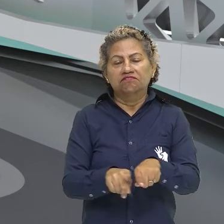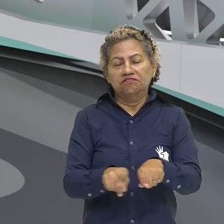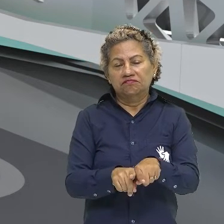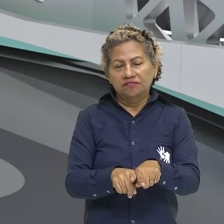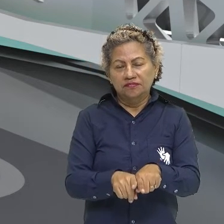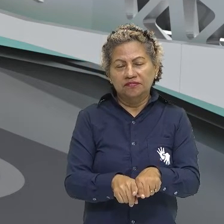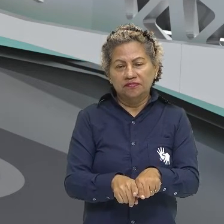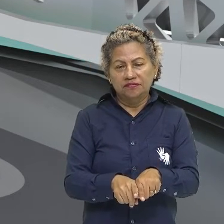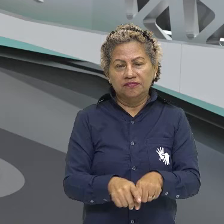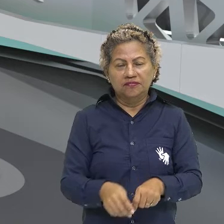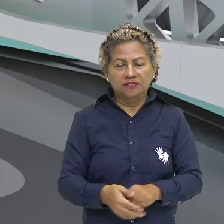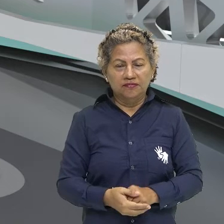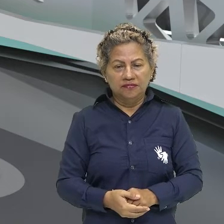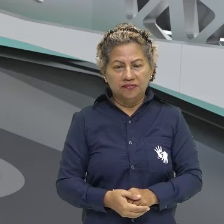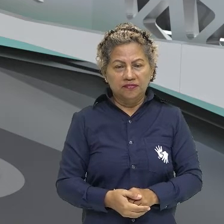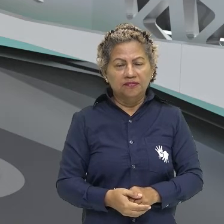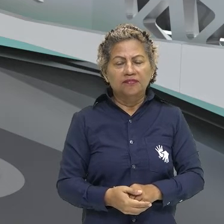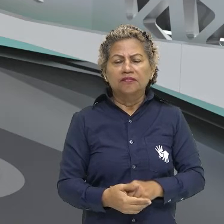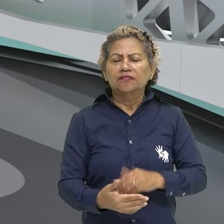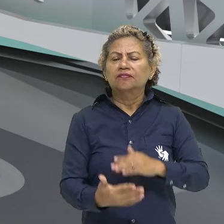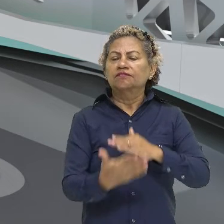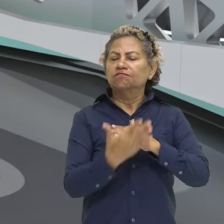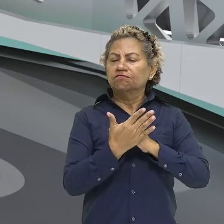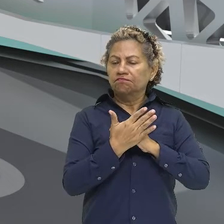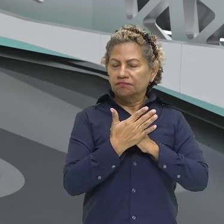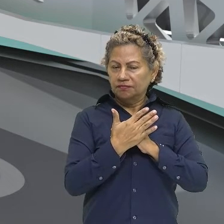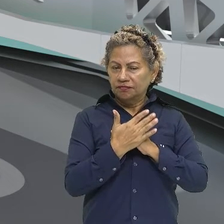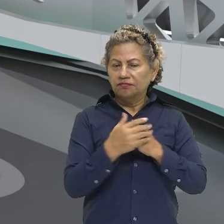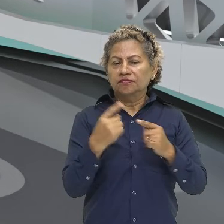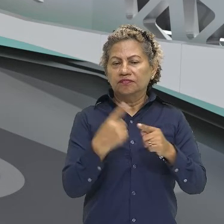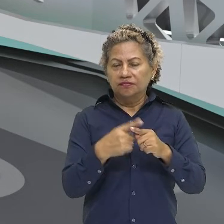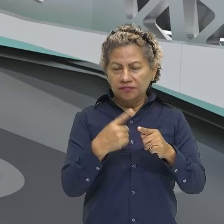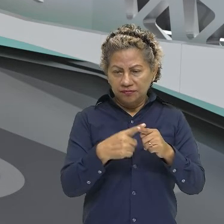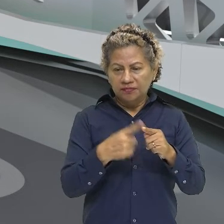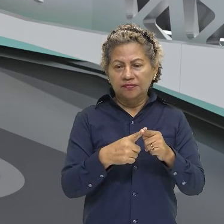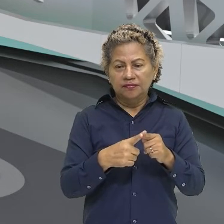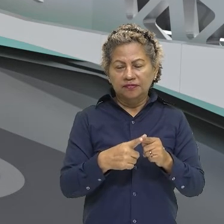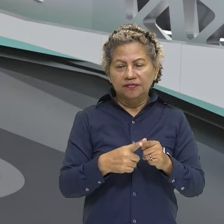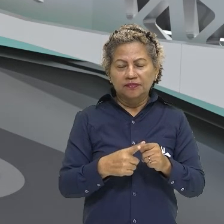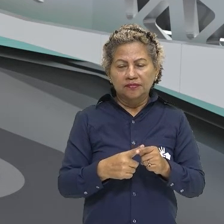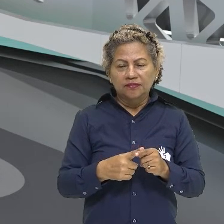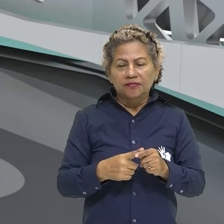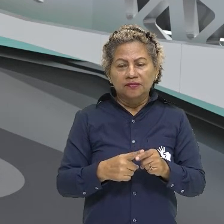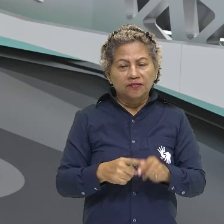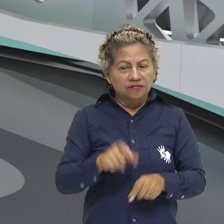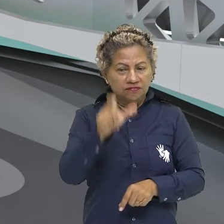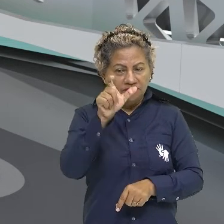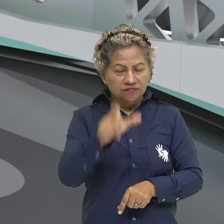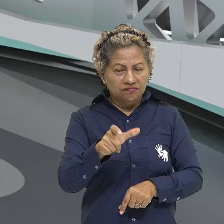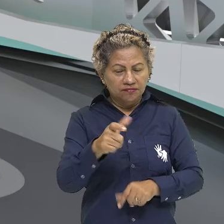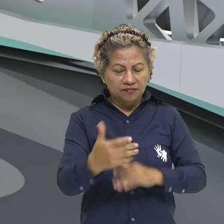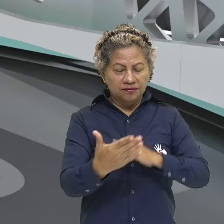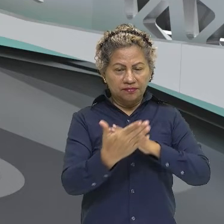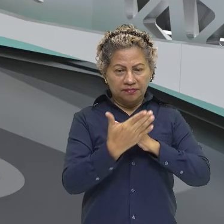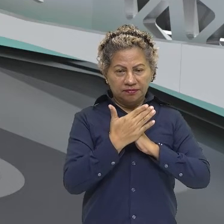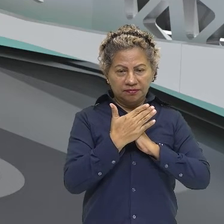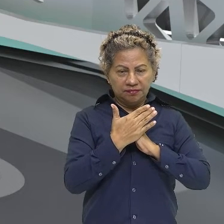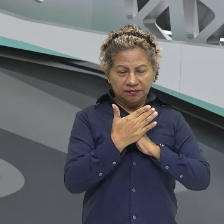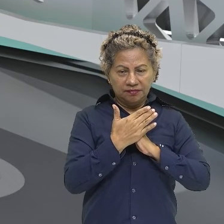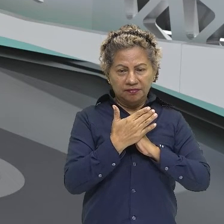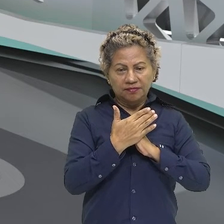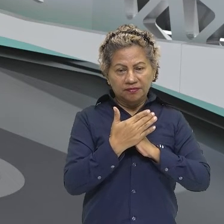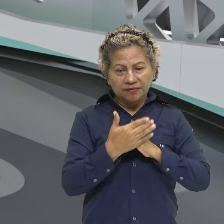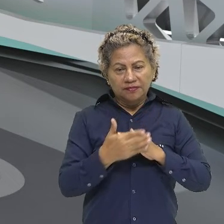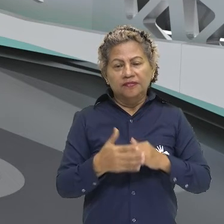não. Uma ajuda externa seria o quê? Uma pessoa empurrando na sua costa, né? Você está lá tentando tocar lá na ponta do seu